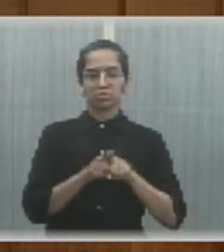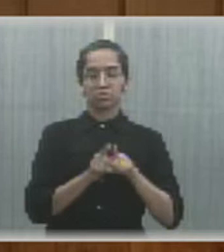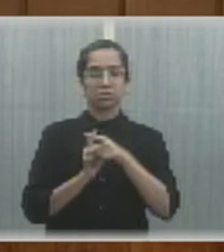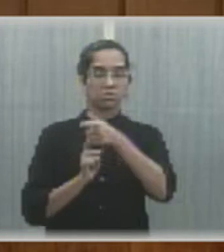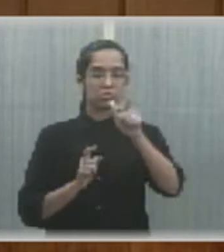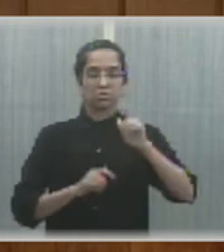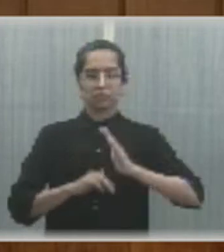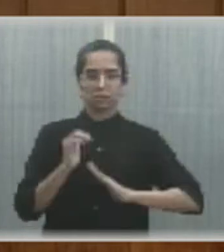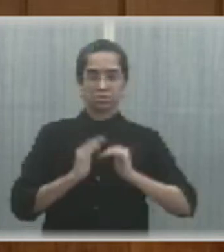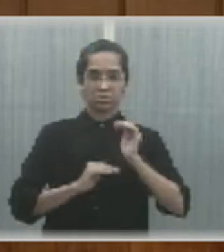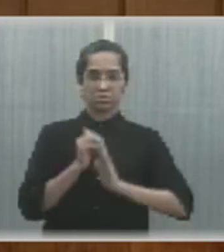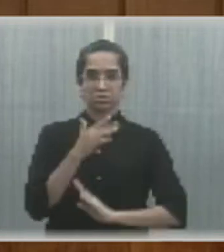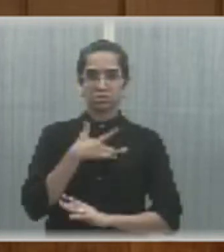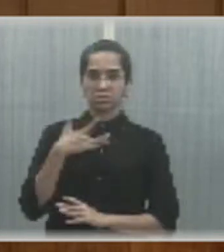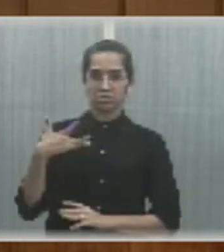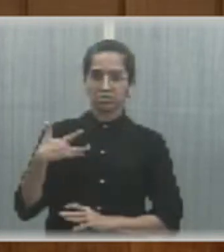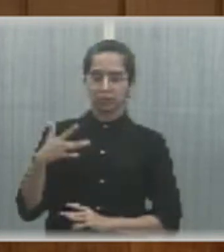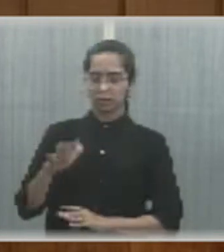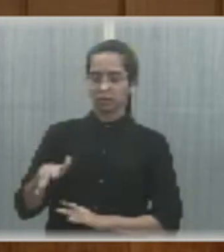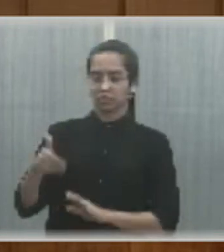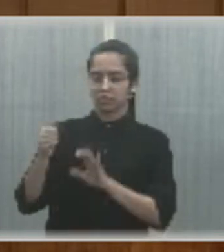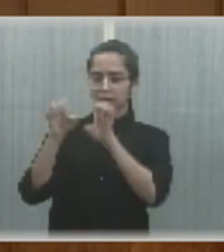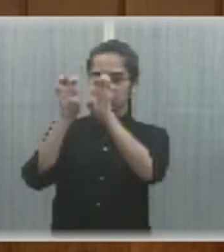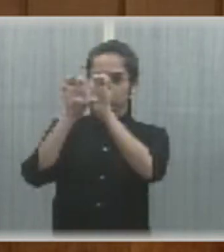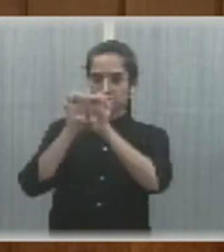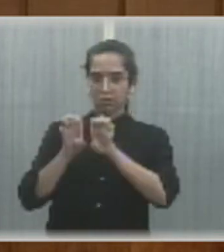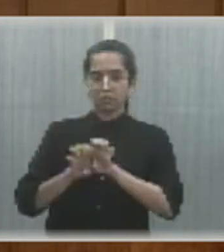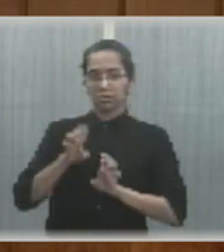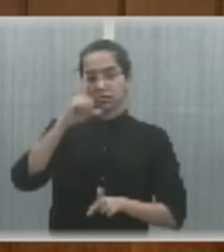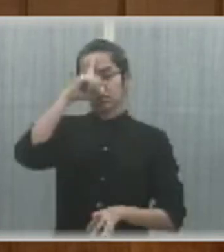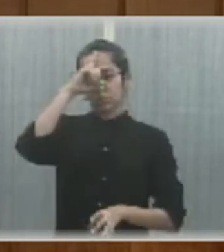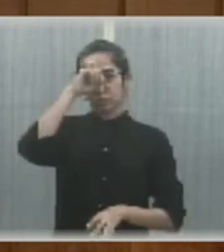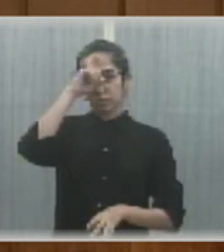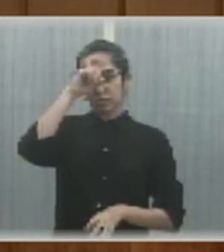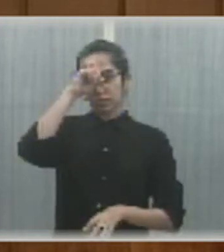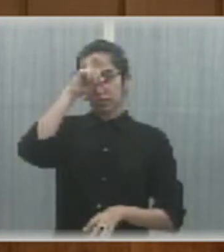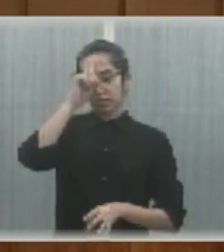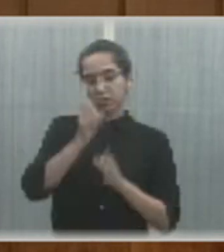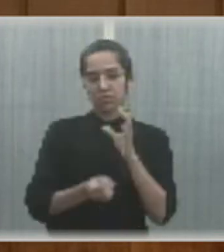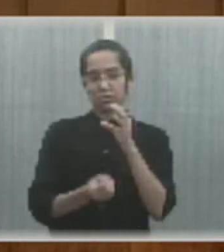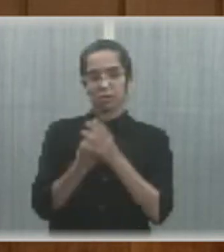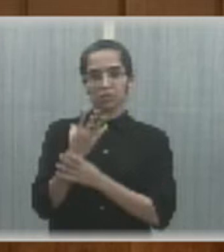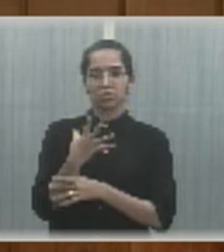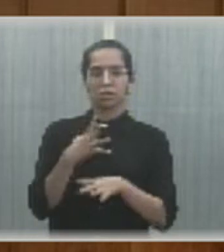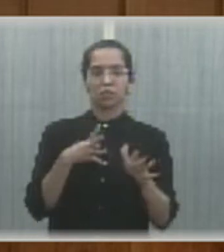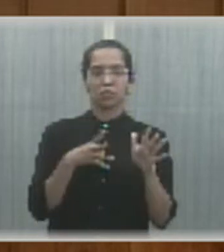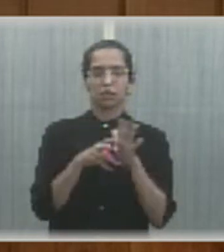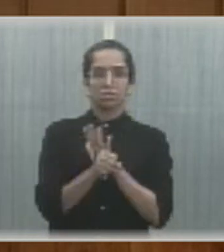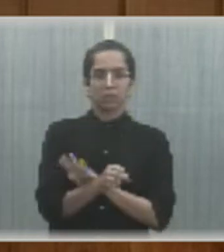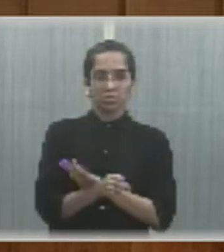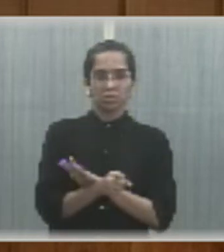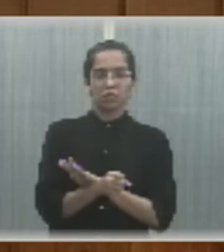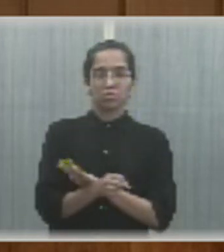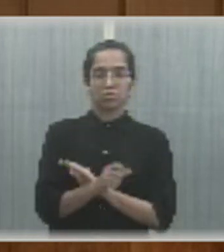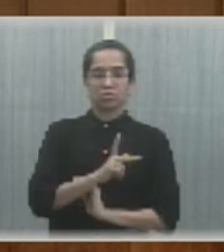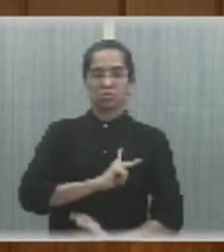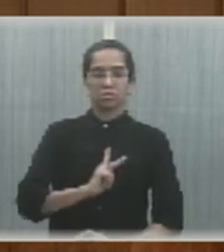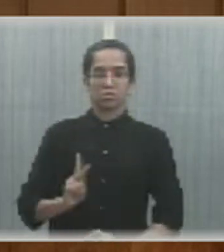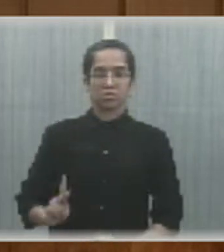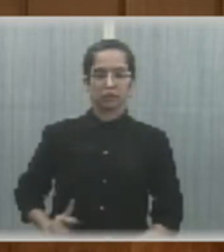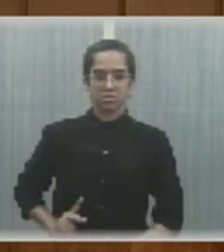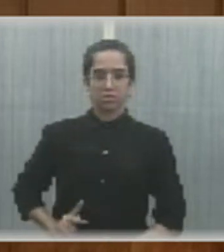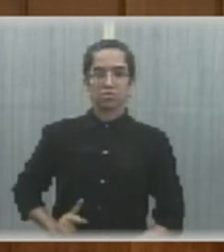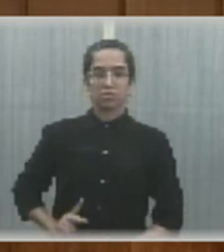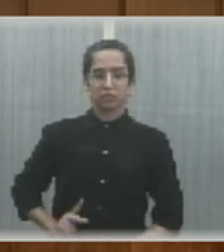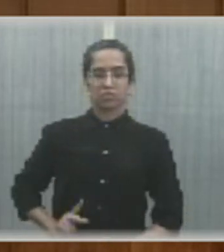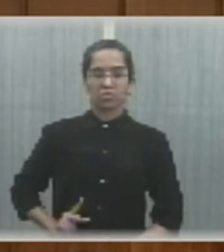da saúde, da infraestrutura dos hospitais, na realização de concursos públicos, nos